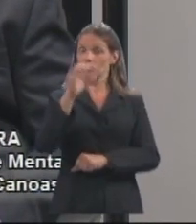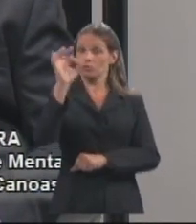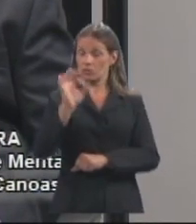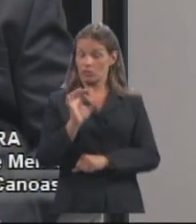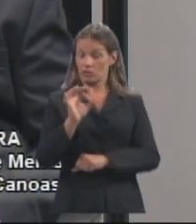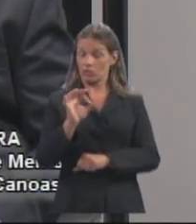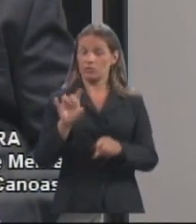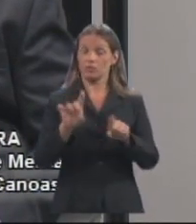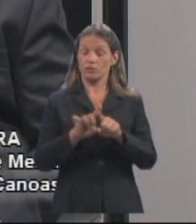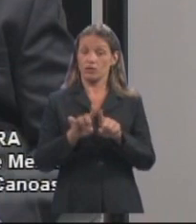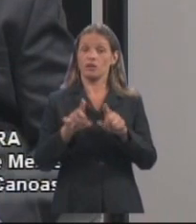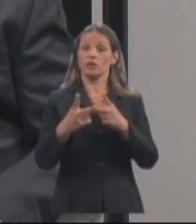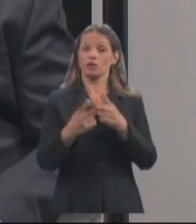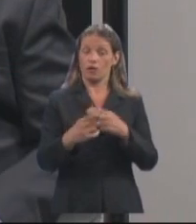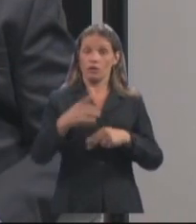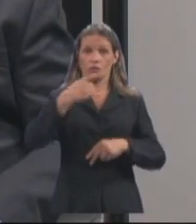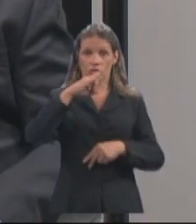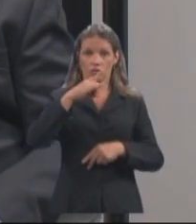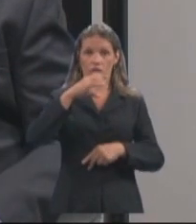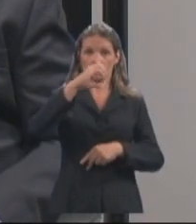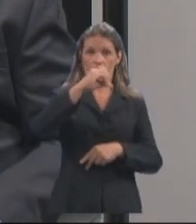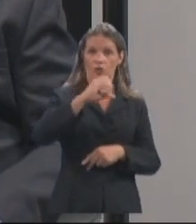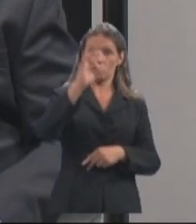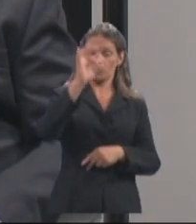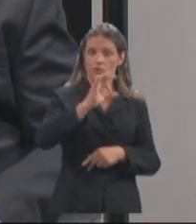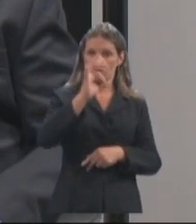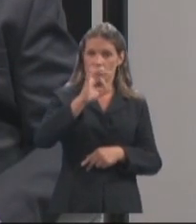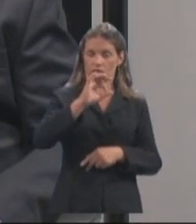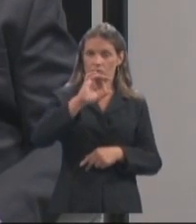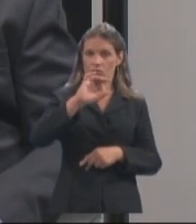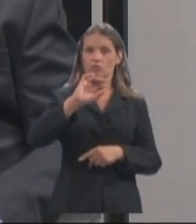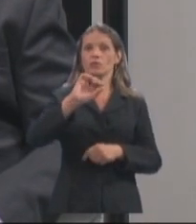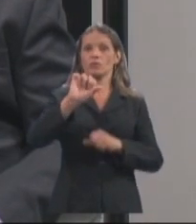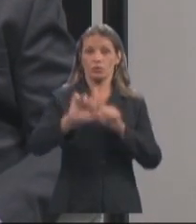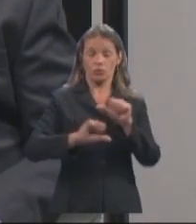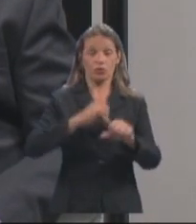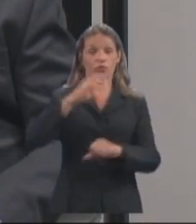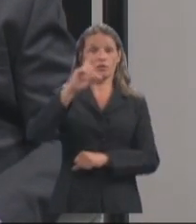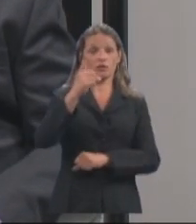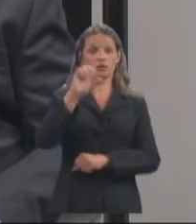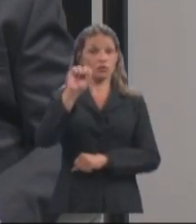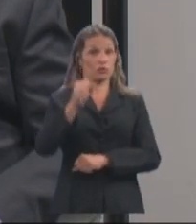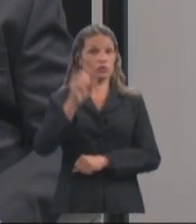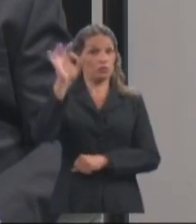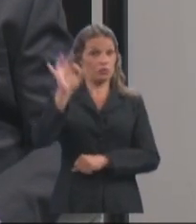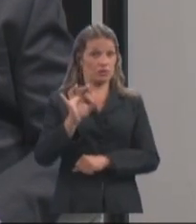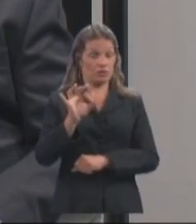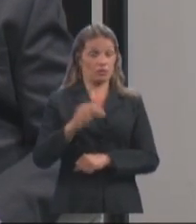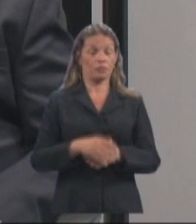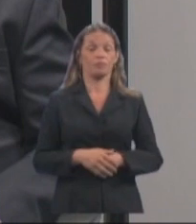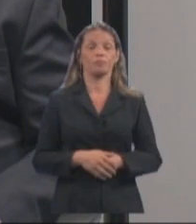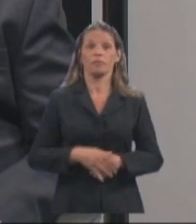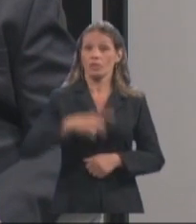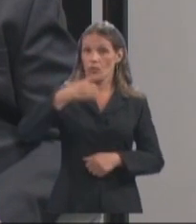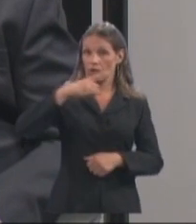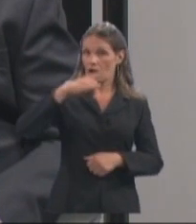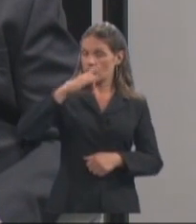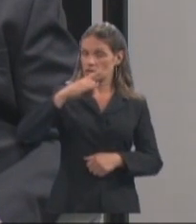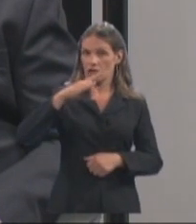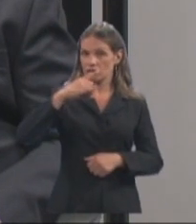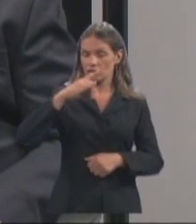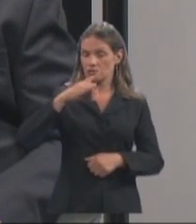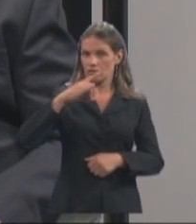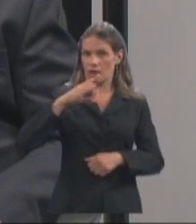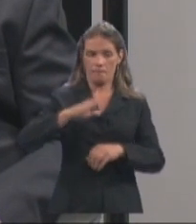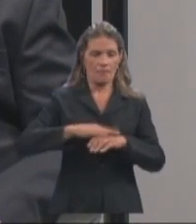período o álcool dobrou de 99% da população do geral para 18 ou seja o álcool é é a